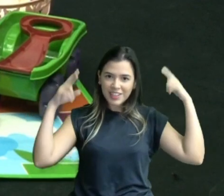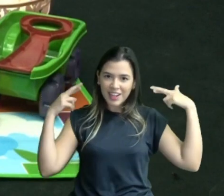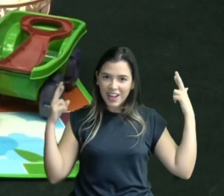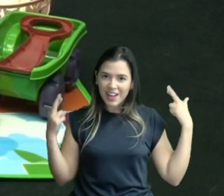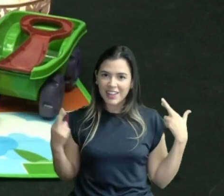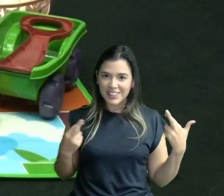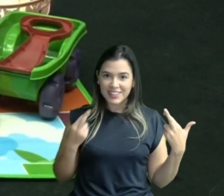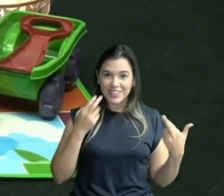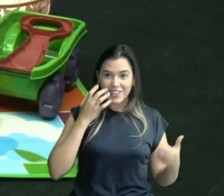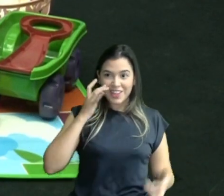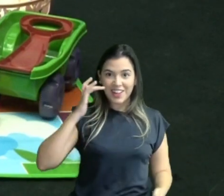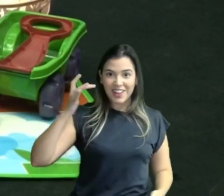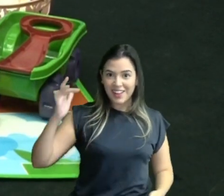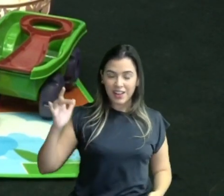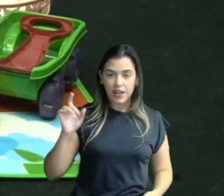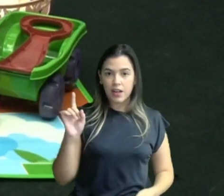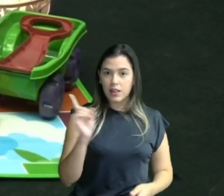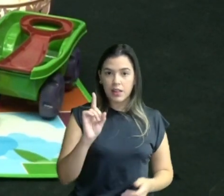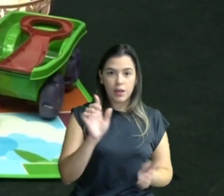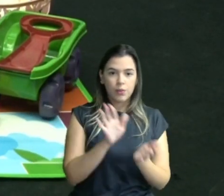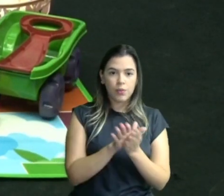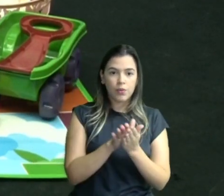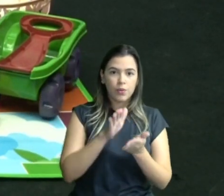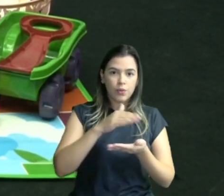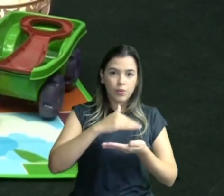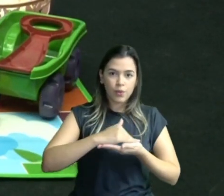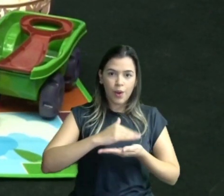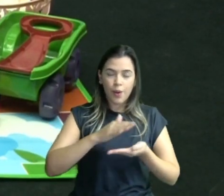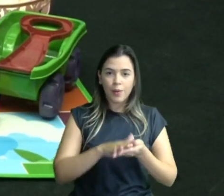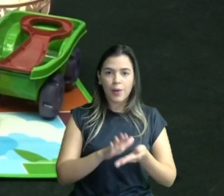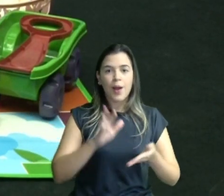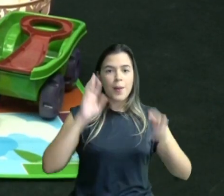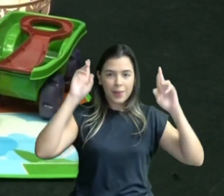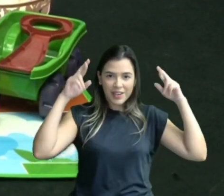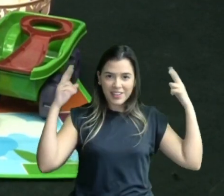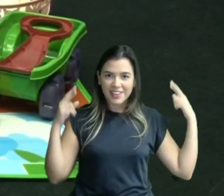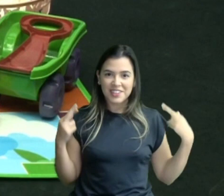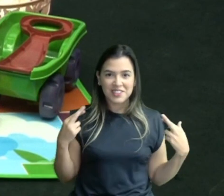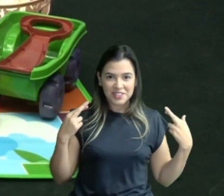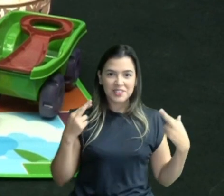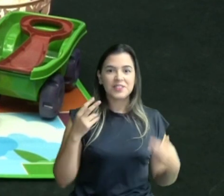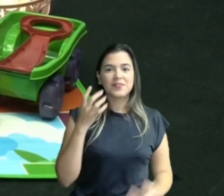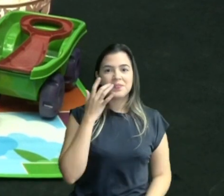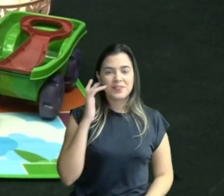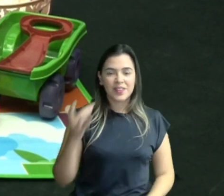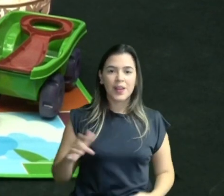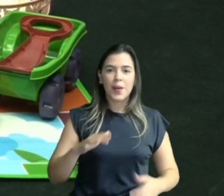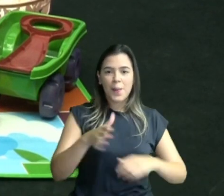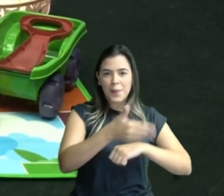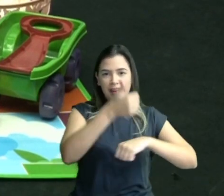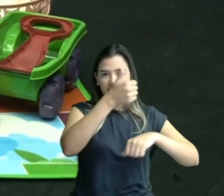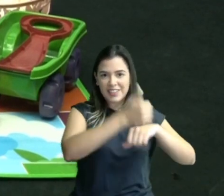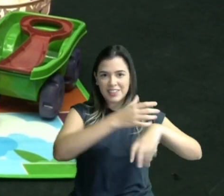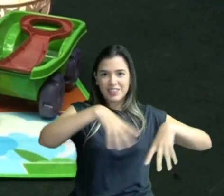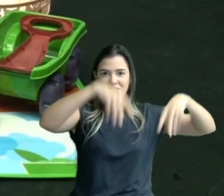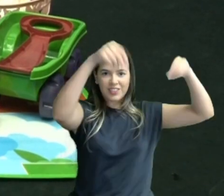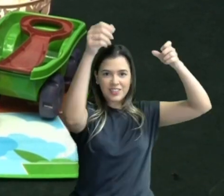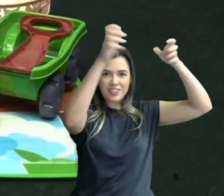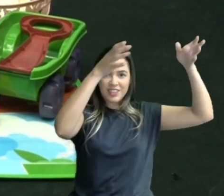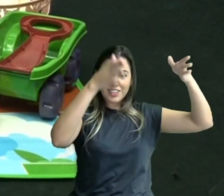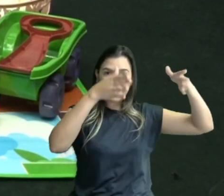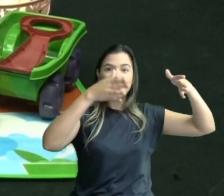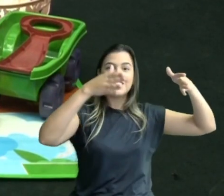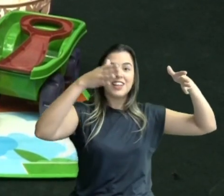por favor não dobrar para caixinhos Dourados Praça do Castelo capital do reino